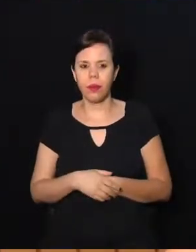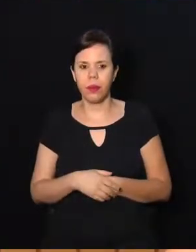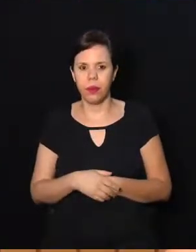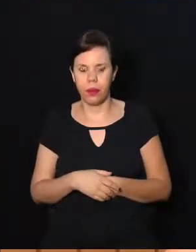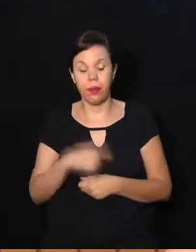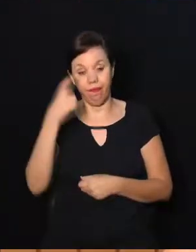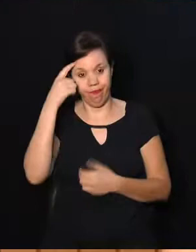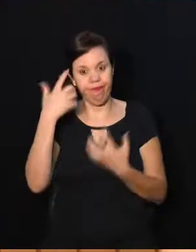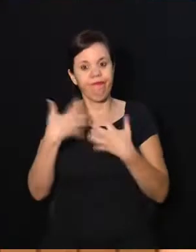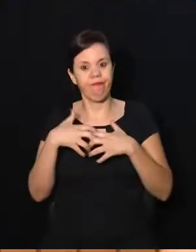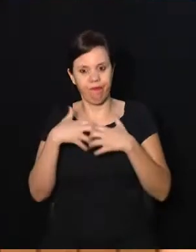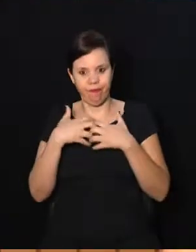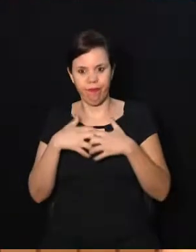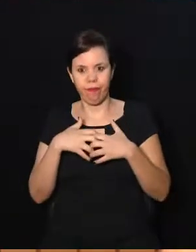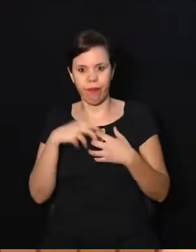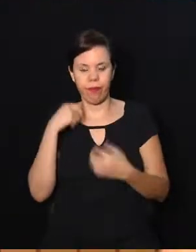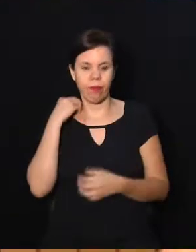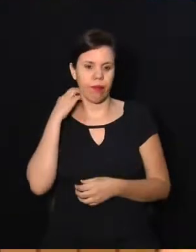pensar,